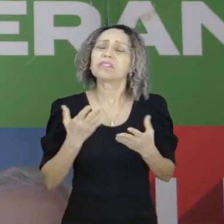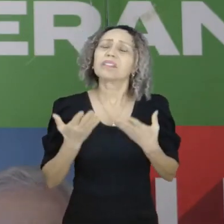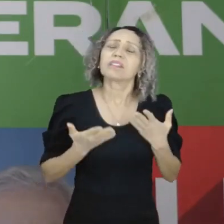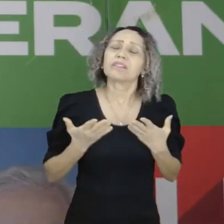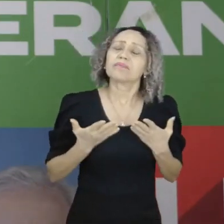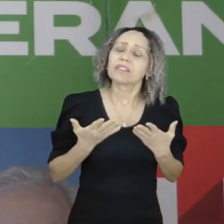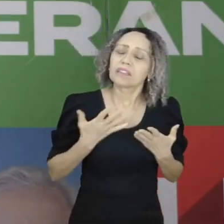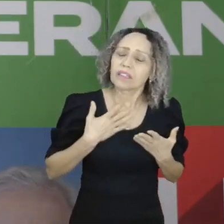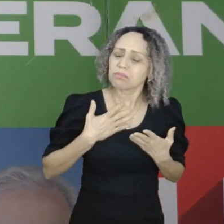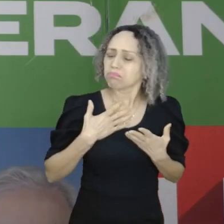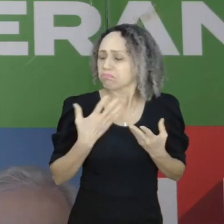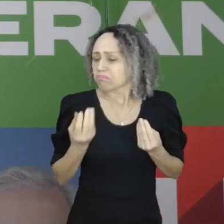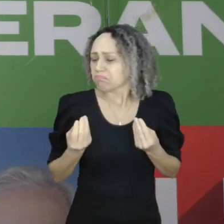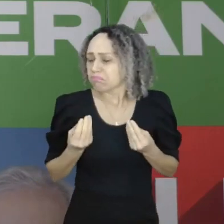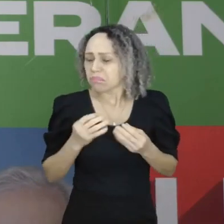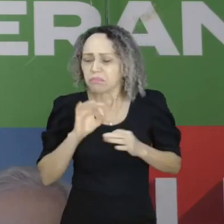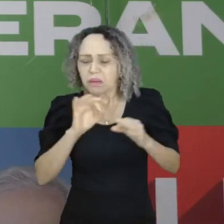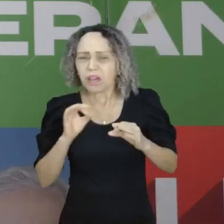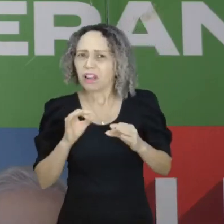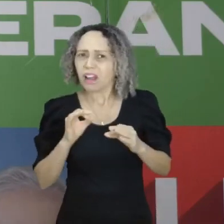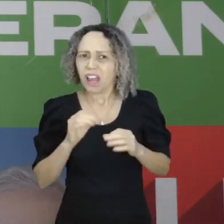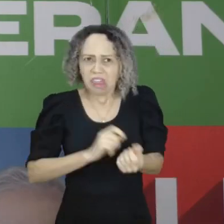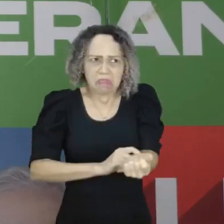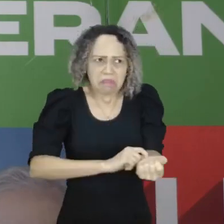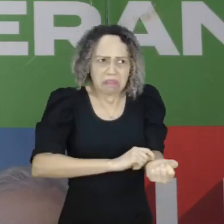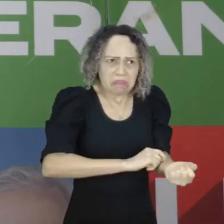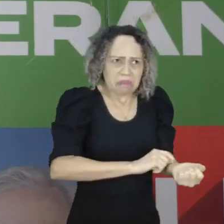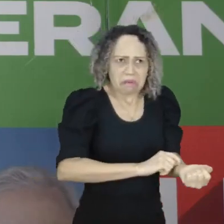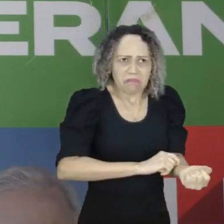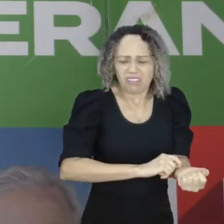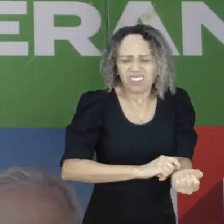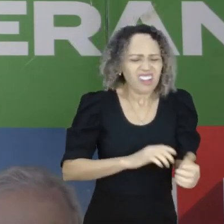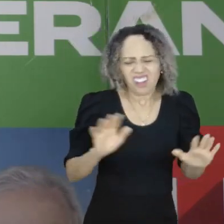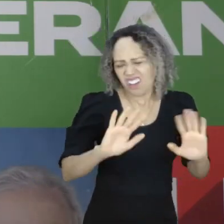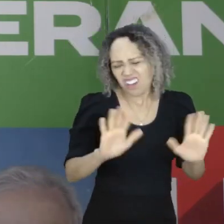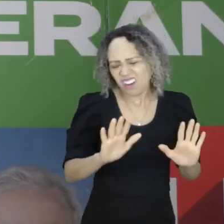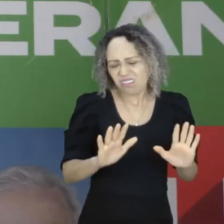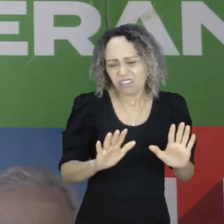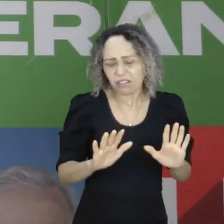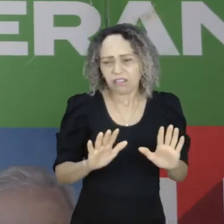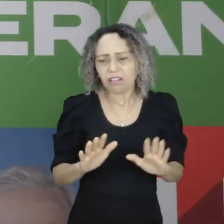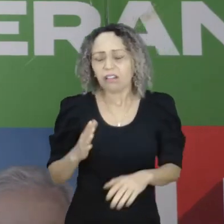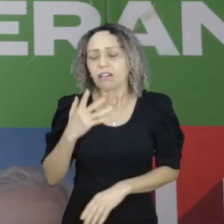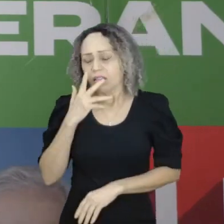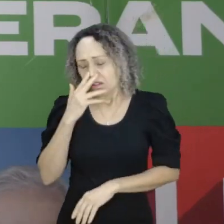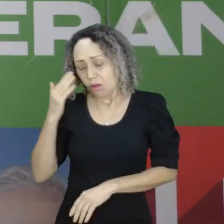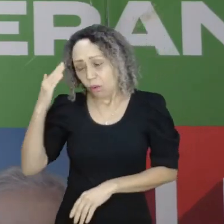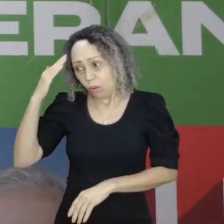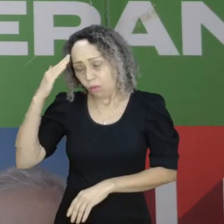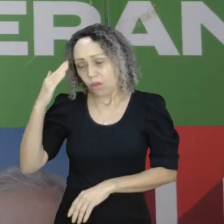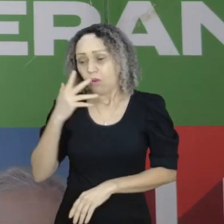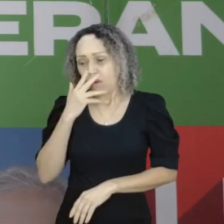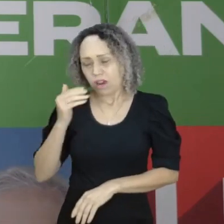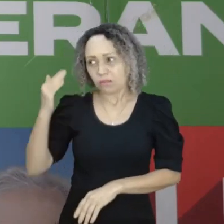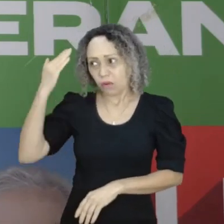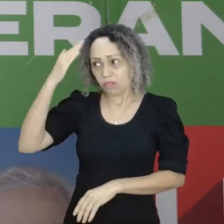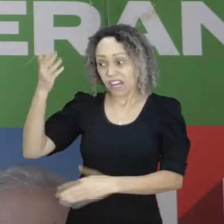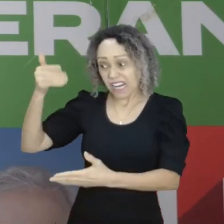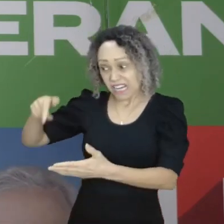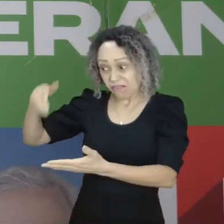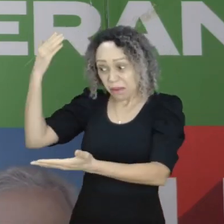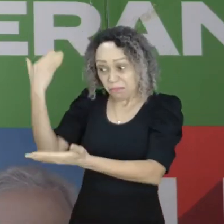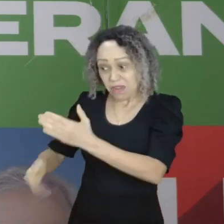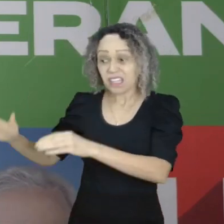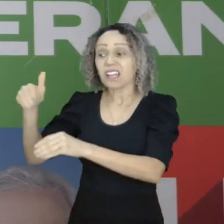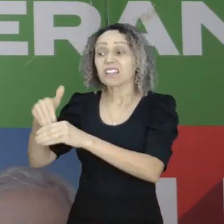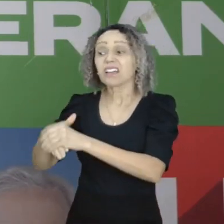ganho as eleições. Eu acho que ele vai perder as eleições porque ele não governa esse país. Porque ele não sabe